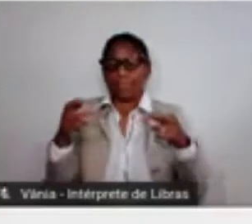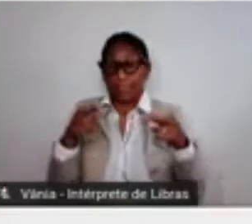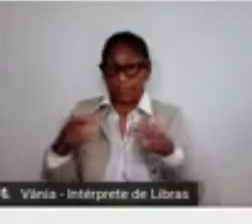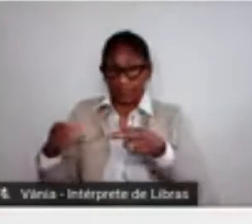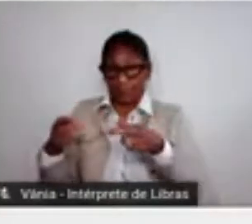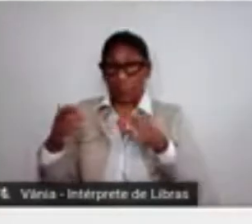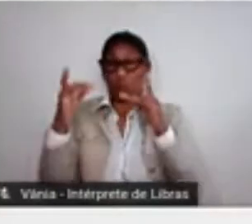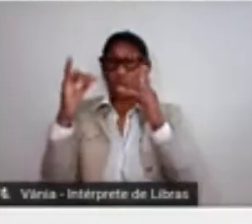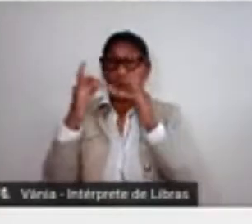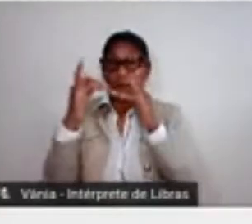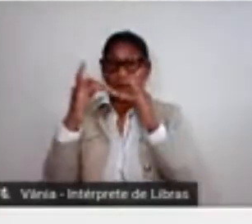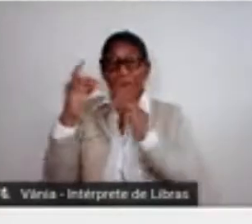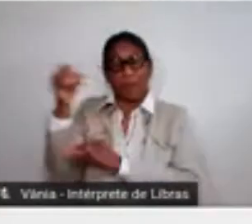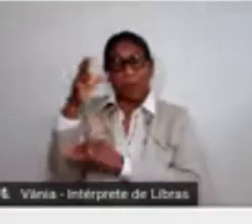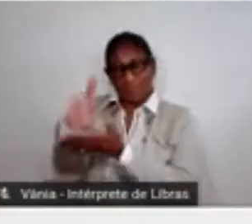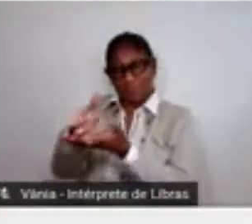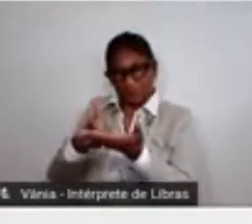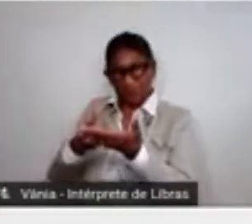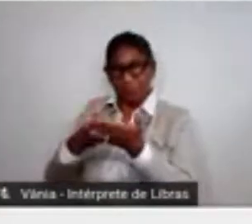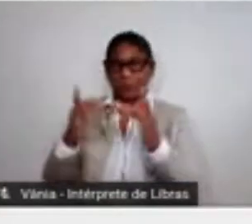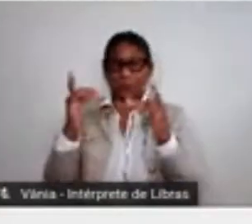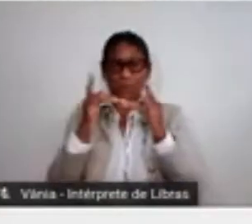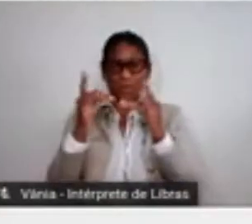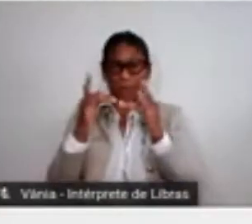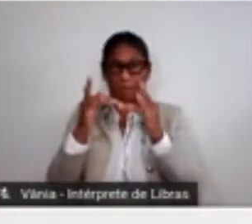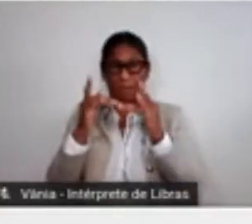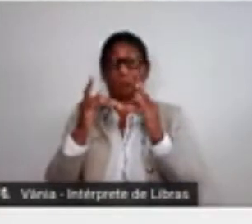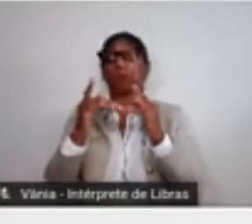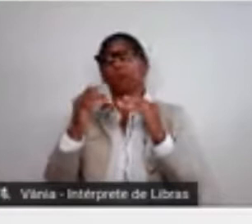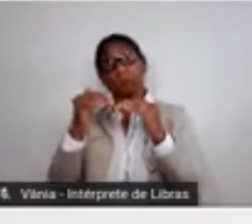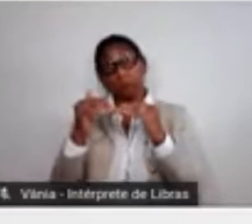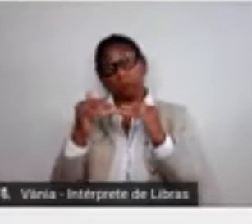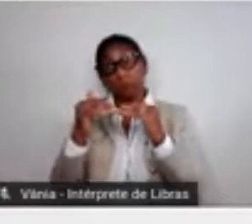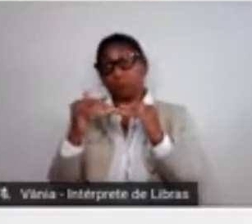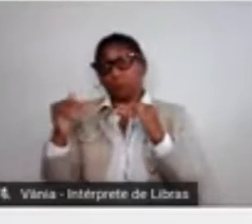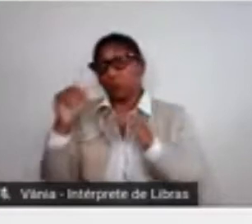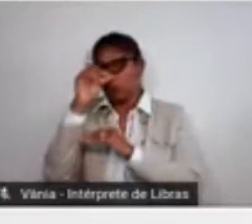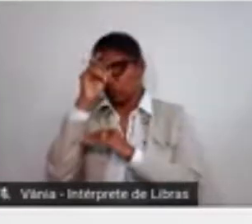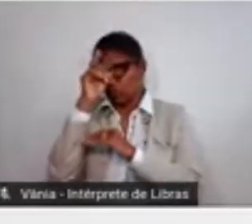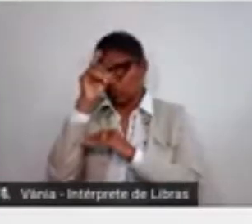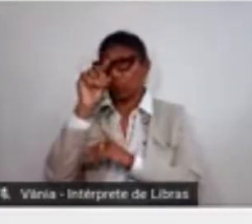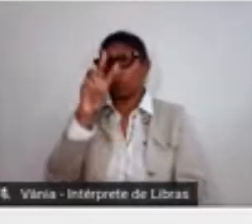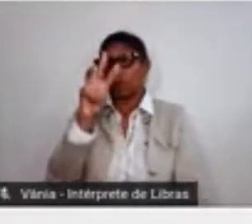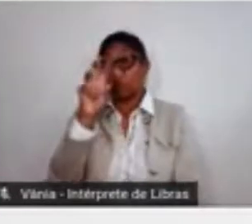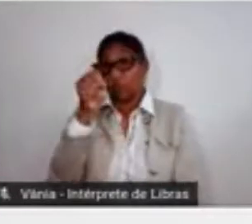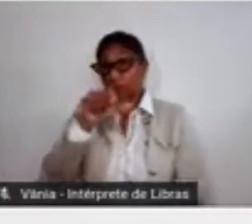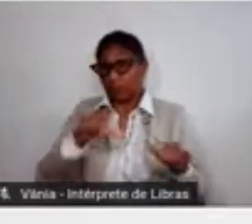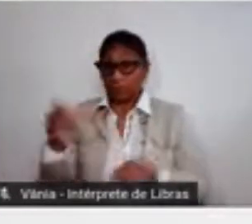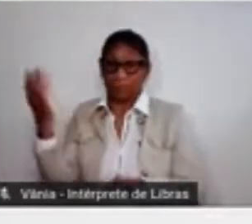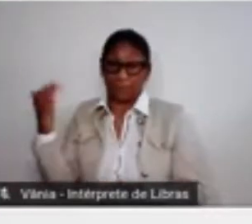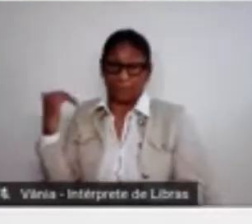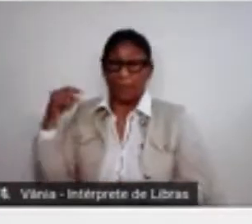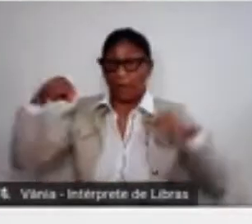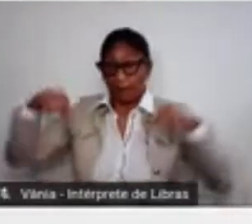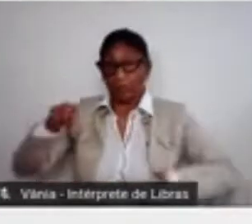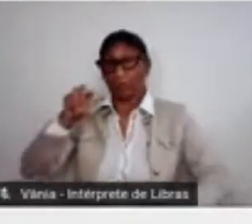nova região de Guaíba, ela parte de uma estabilização de hospitalizações, tinham sido 38 na semana anterior, foram